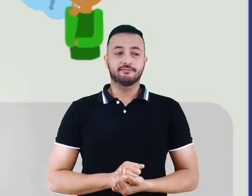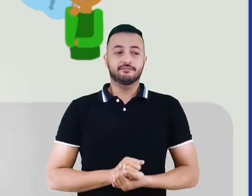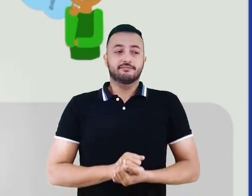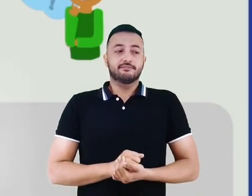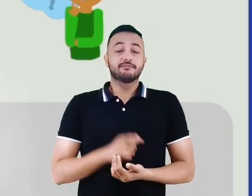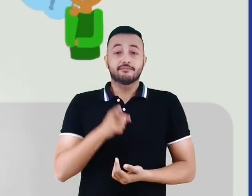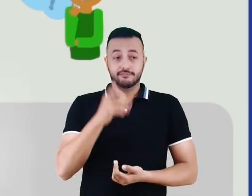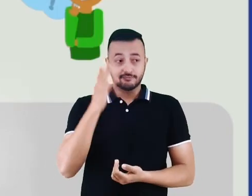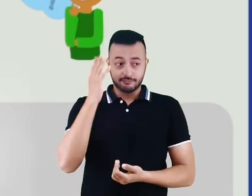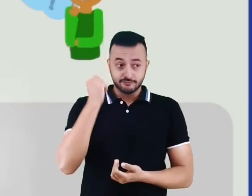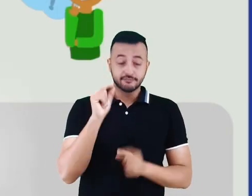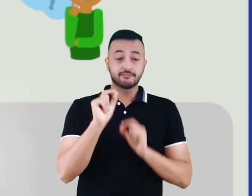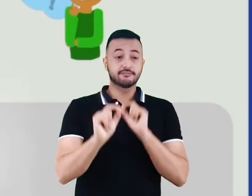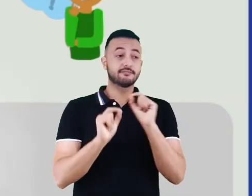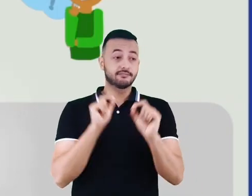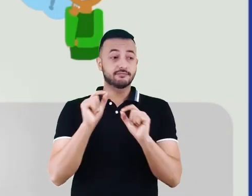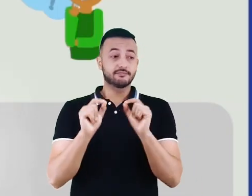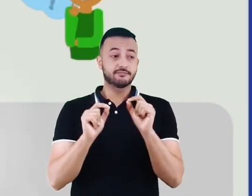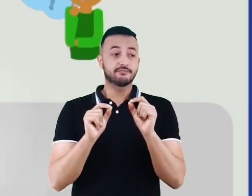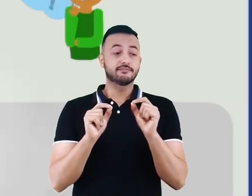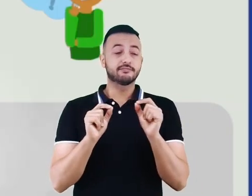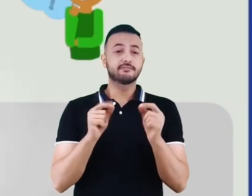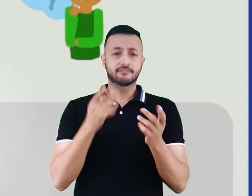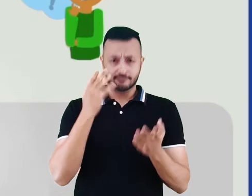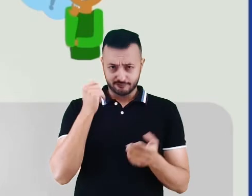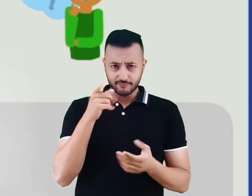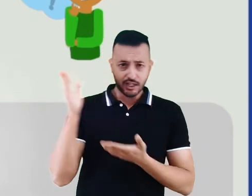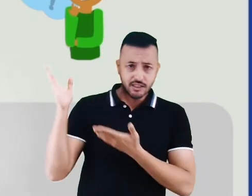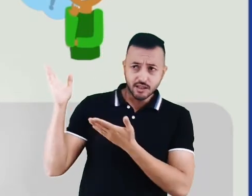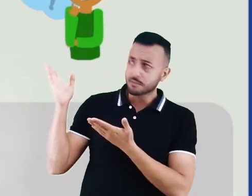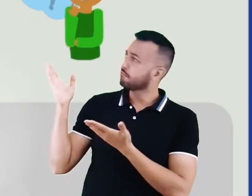Você sabe o que é isso, gente? E aí, você